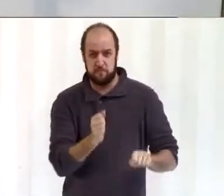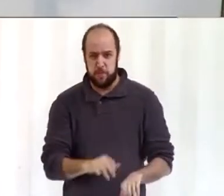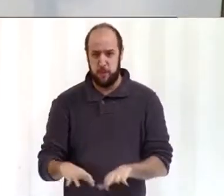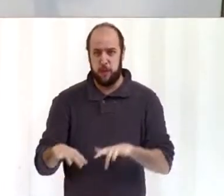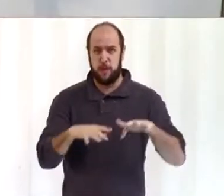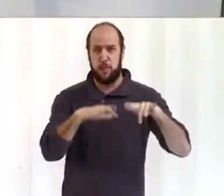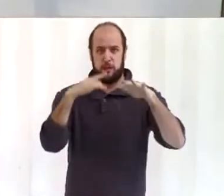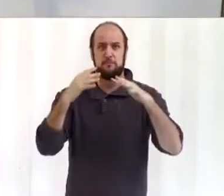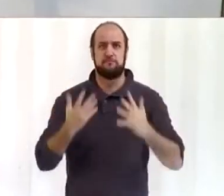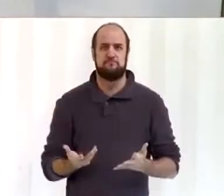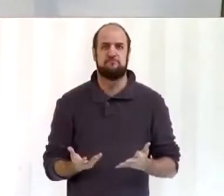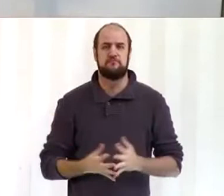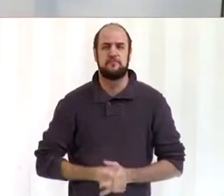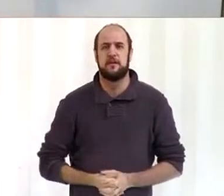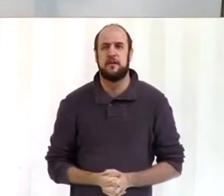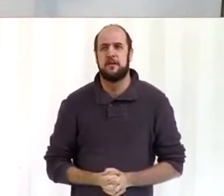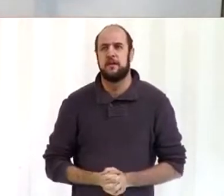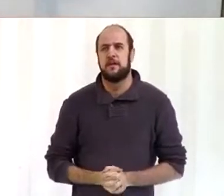flutuando, né?